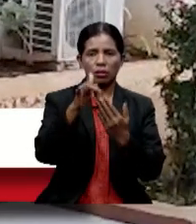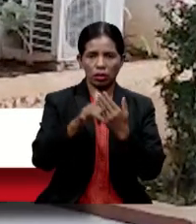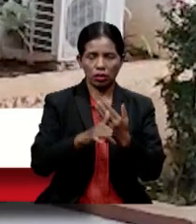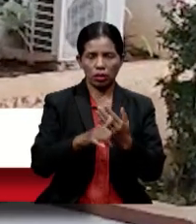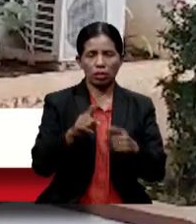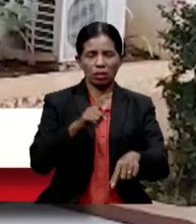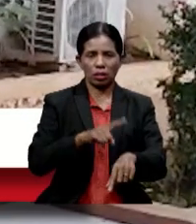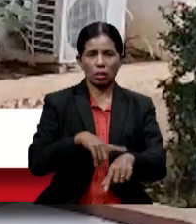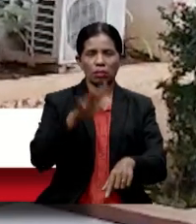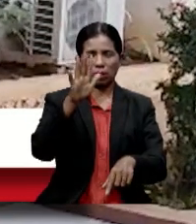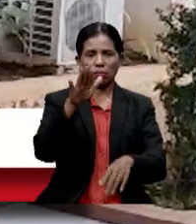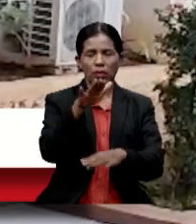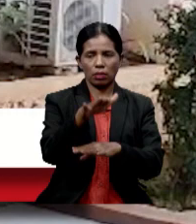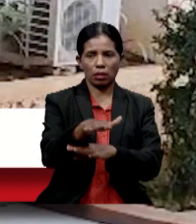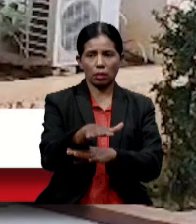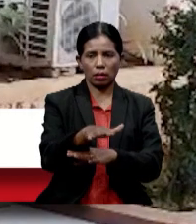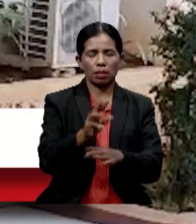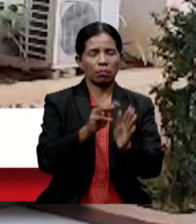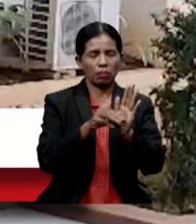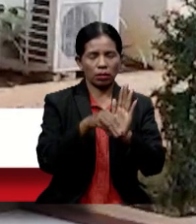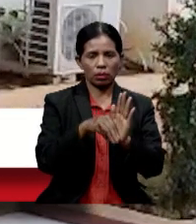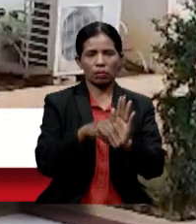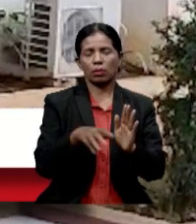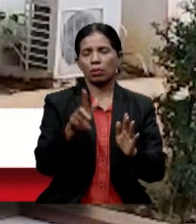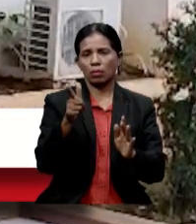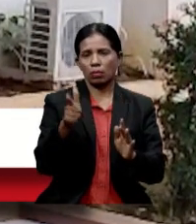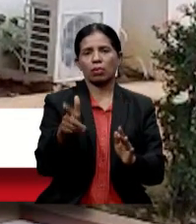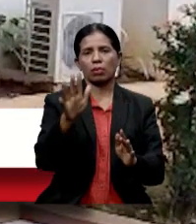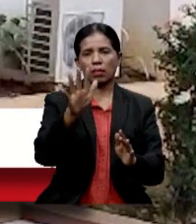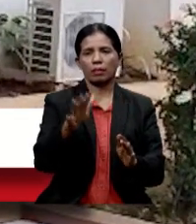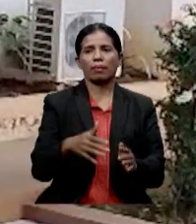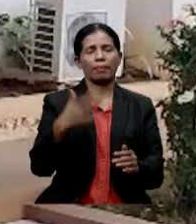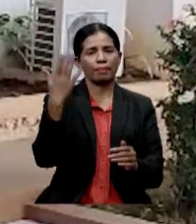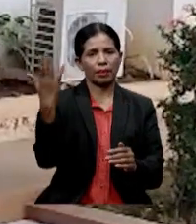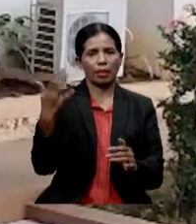lokai liu minuto ranu resen 5 iha